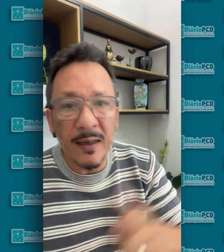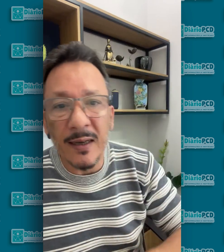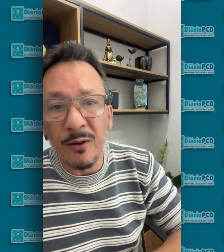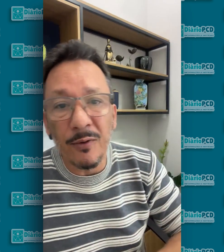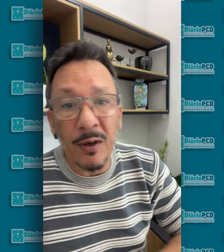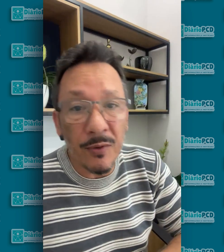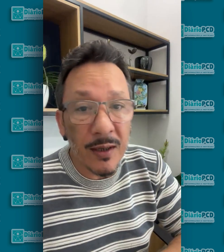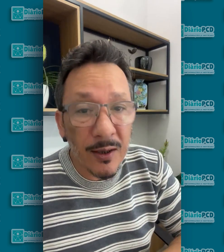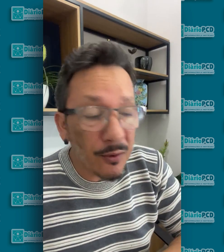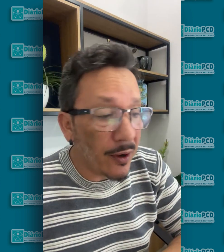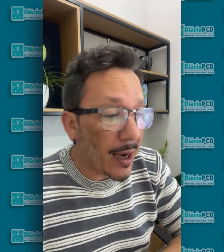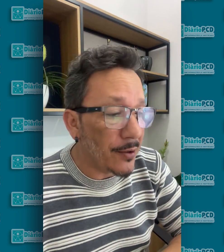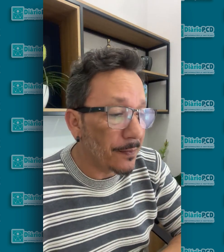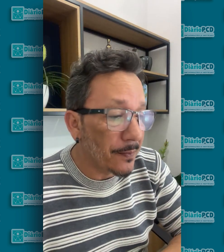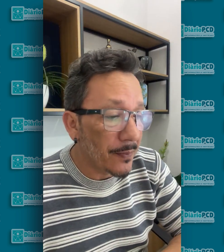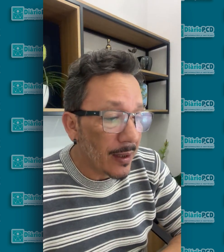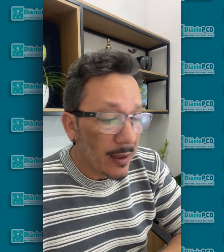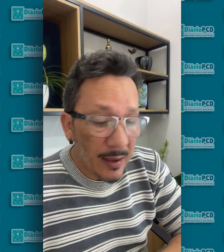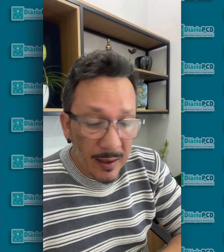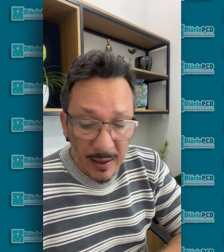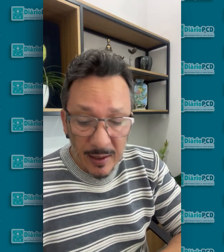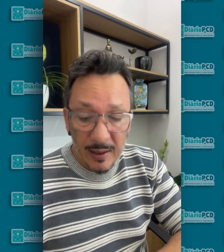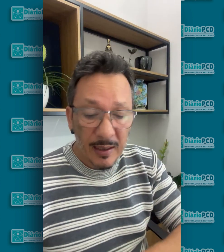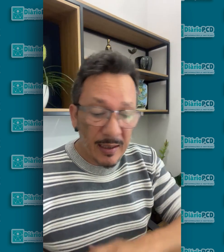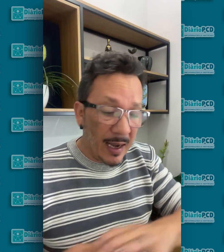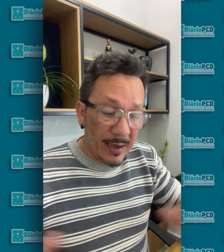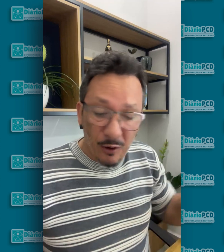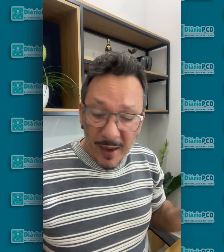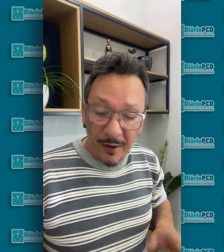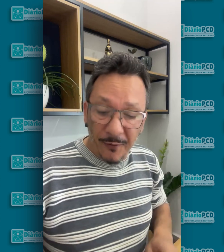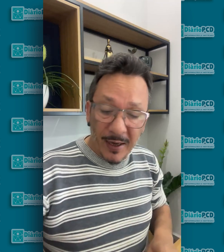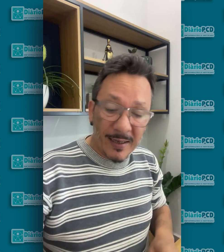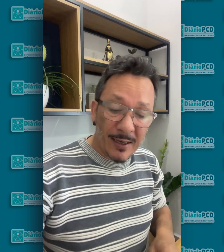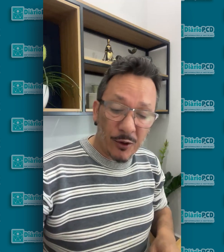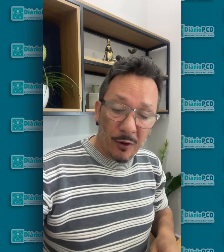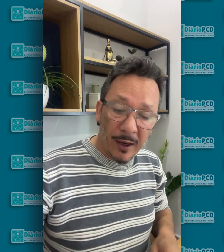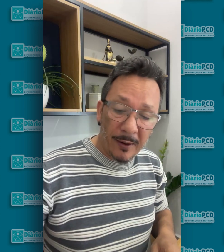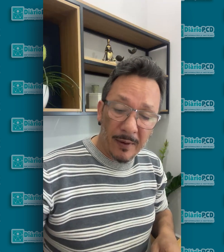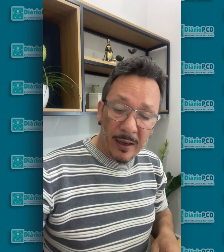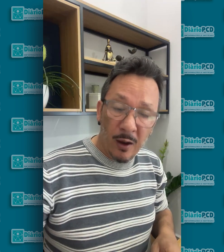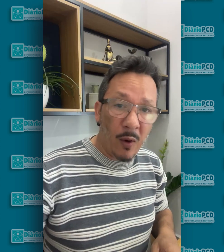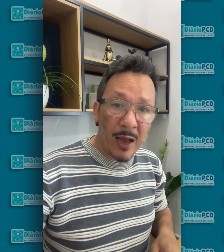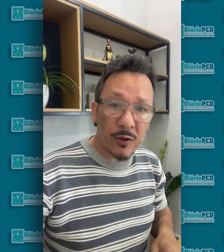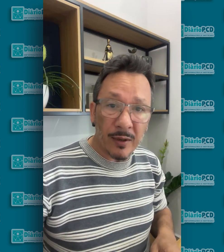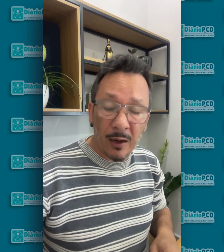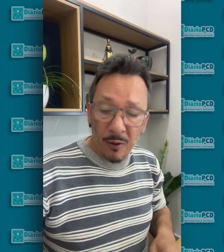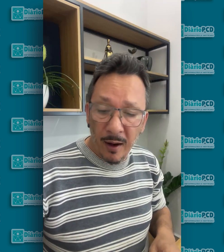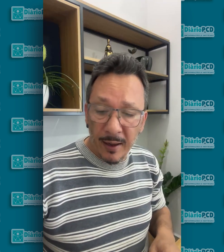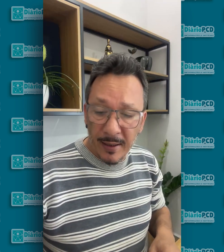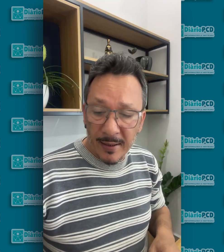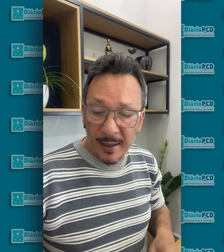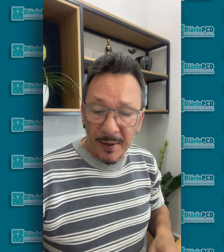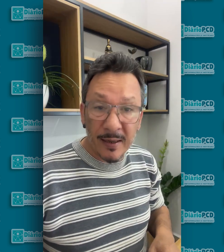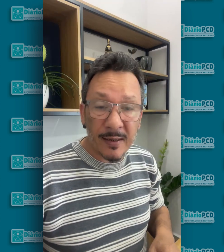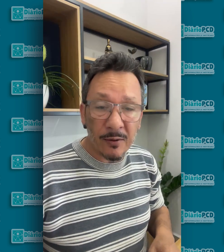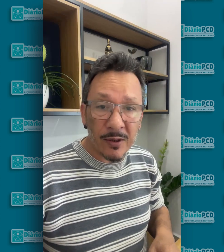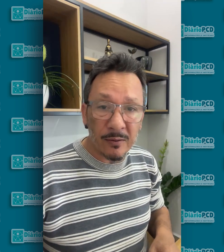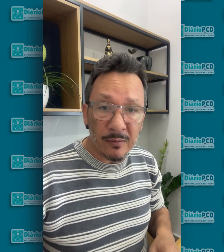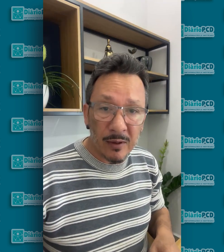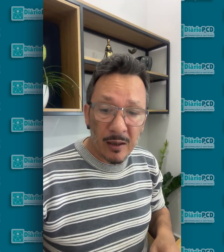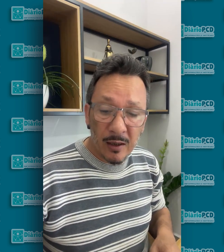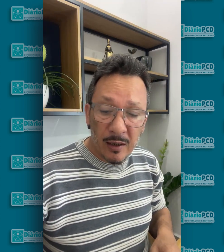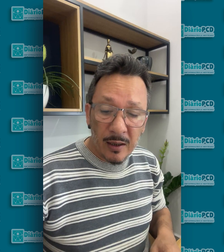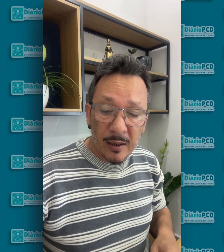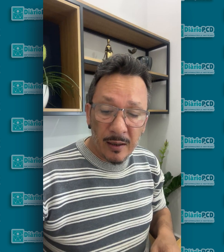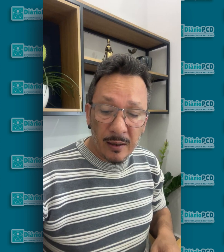para a representação dos autistas do CONAD. E aí, como é que fica essa história? Eu acho que agora